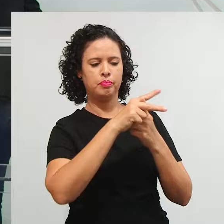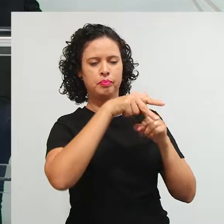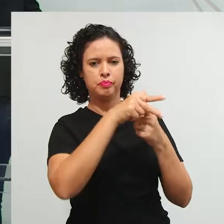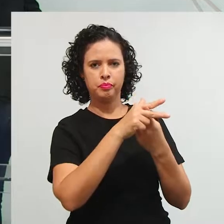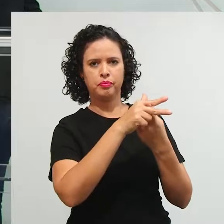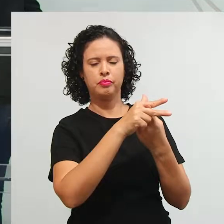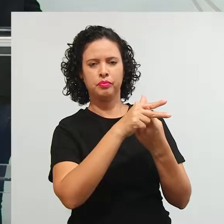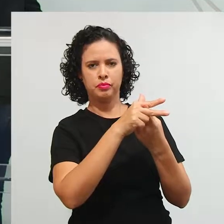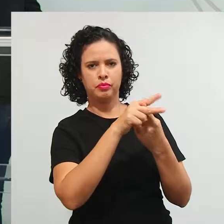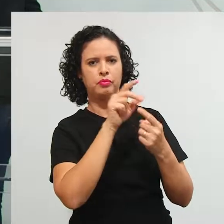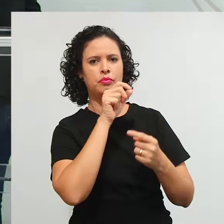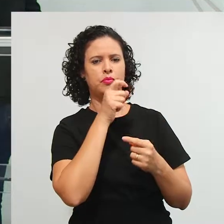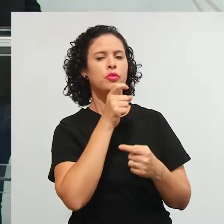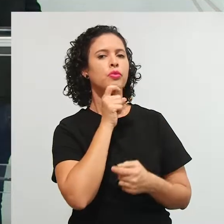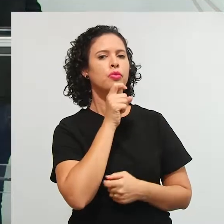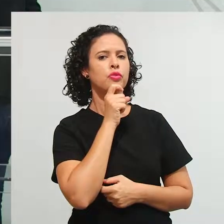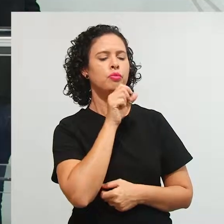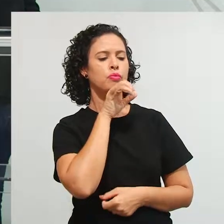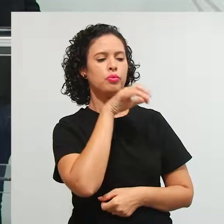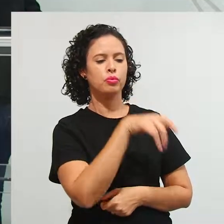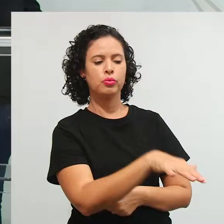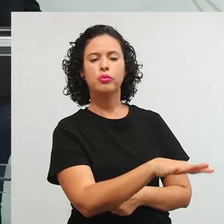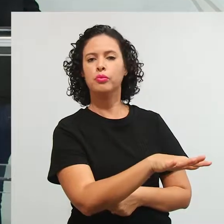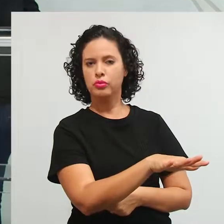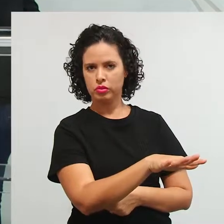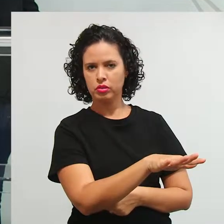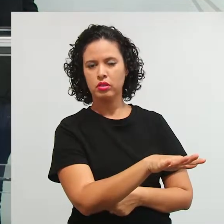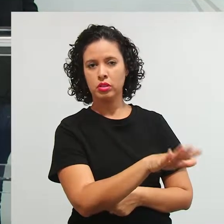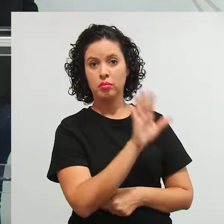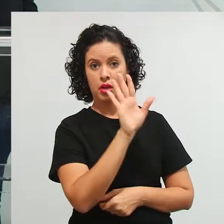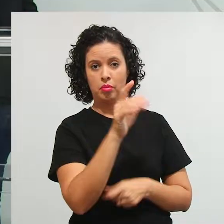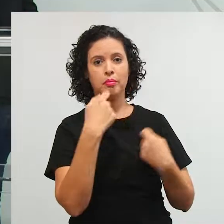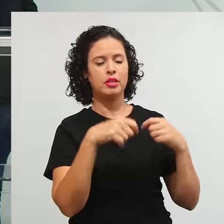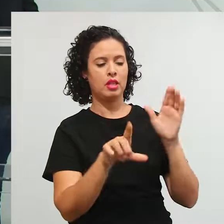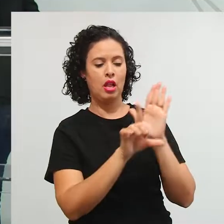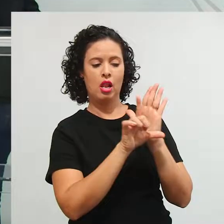com manutenção do ar condicionado, desde que esteja previsto na